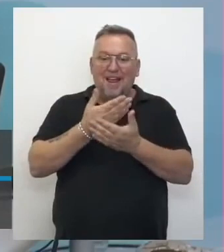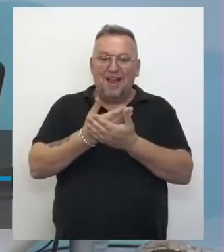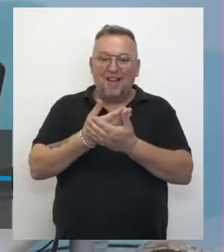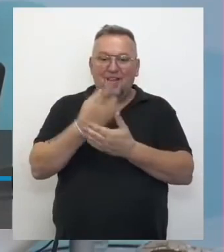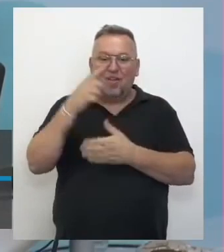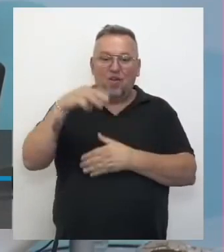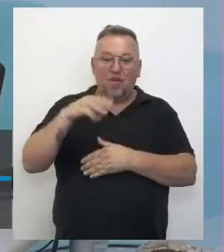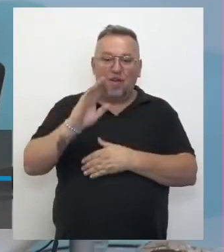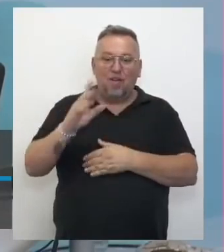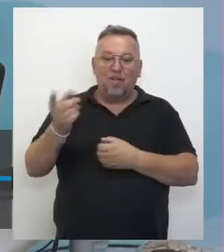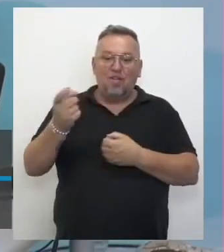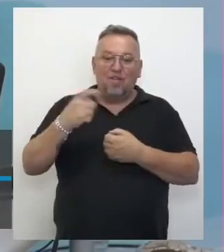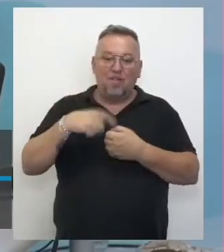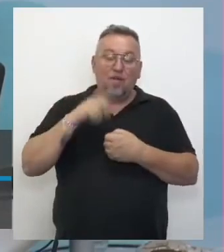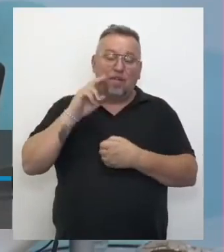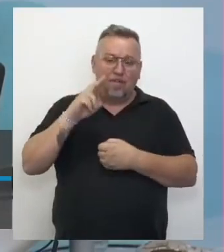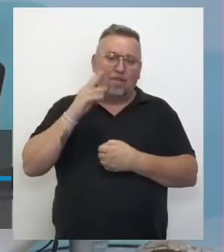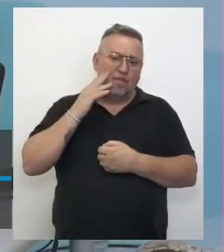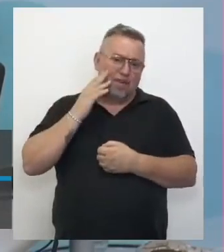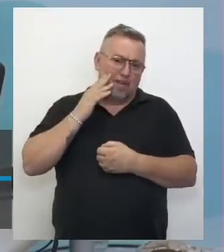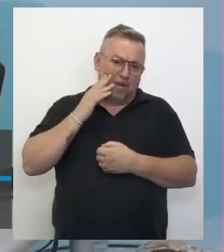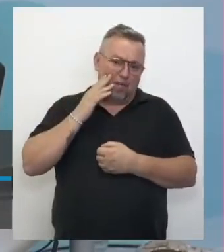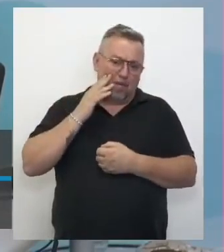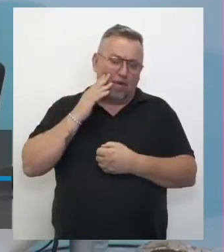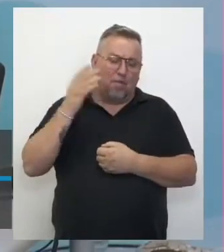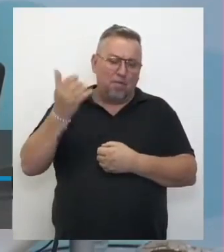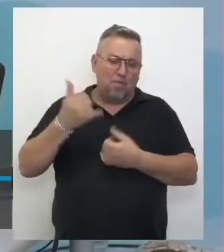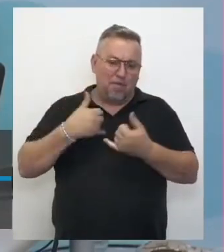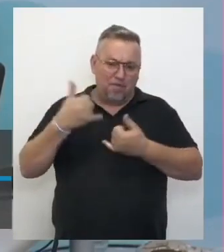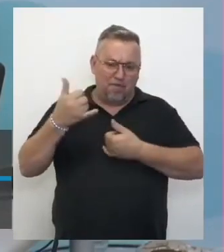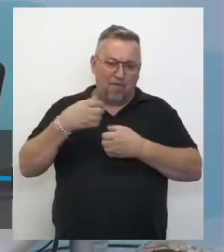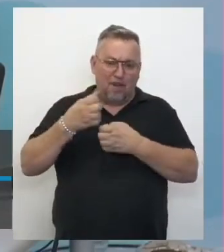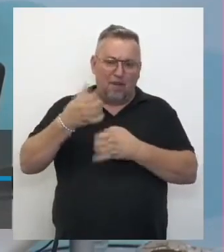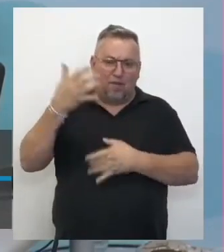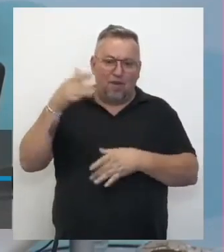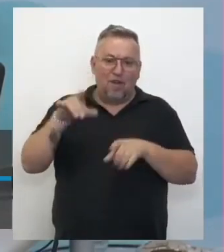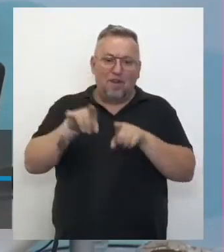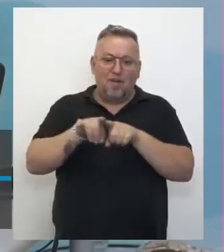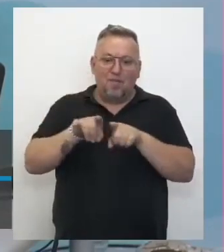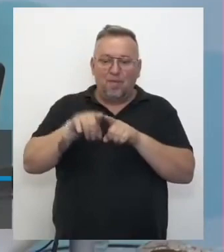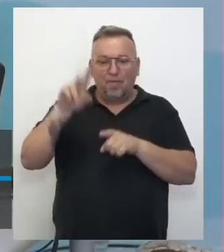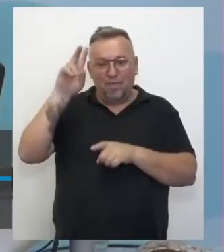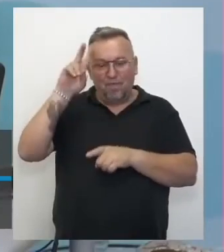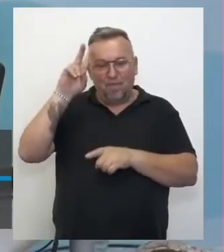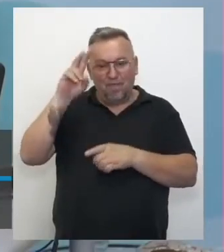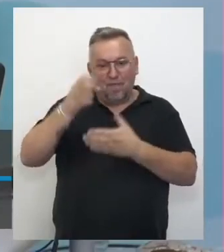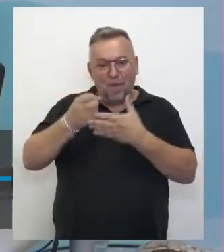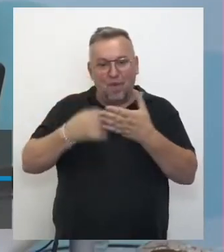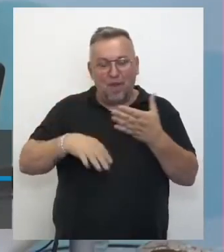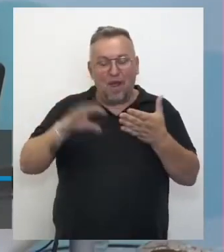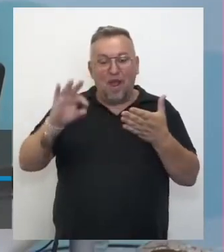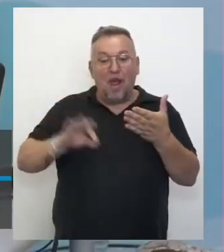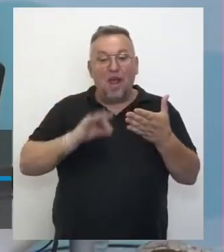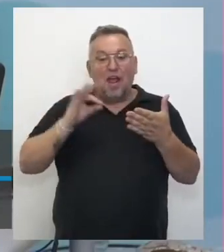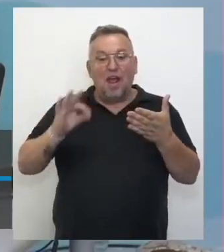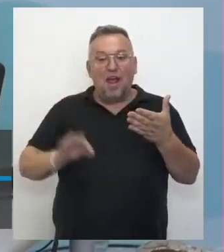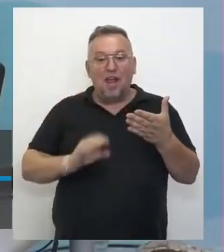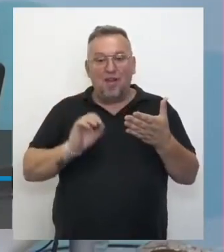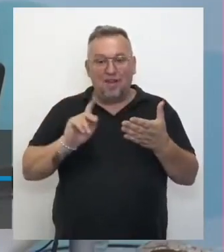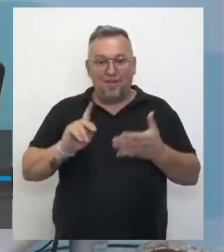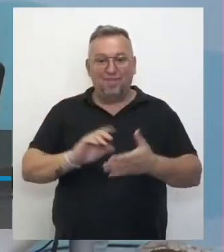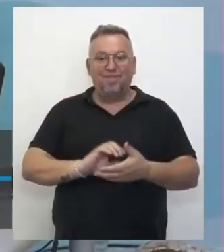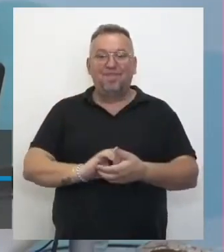um minuto, envie aí se você sabe o que é o prêmio Jabuti e também se vocês recordam das características aí do gênero abaixo